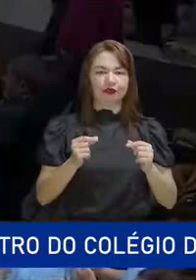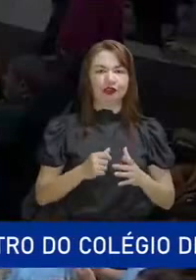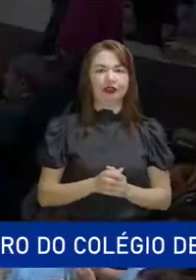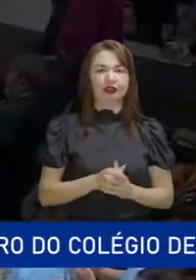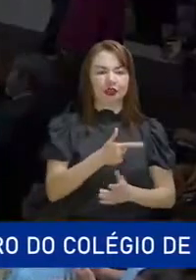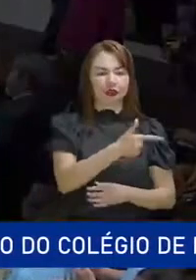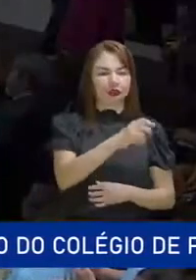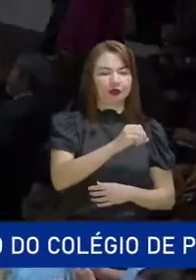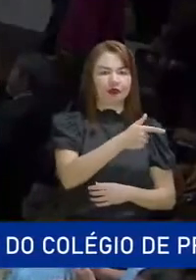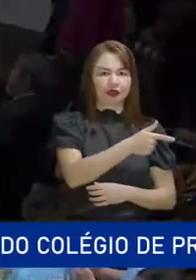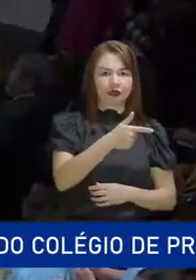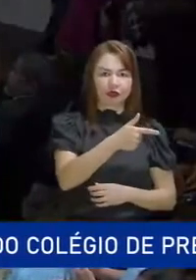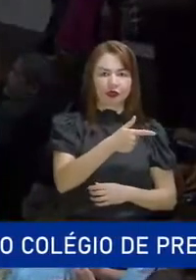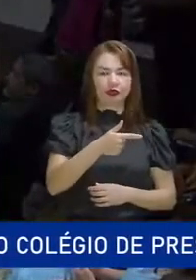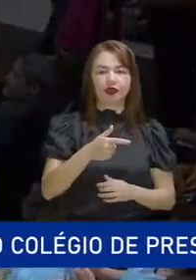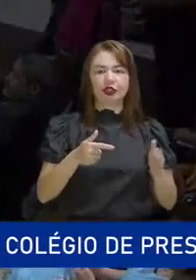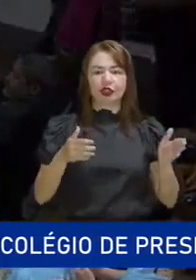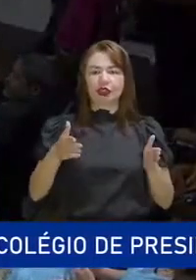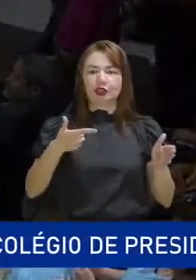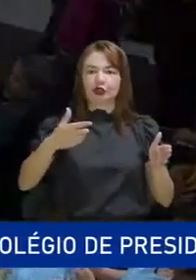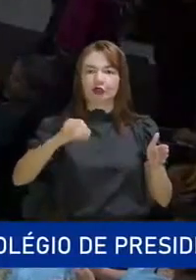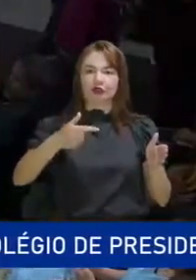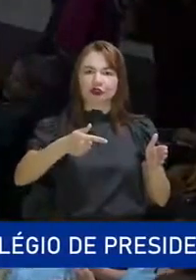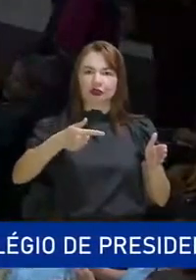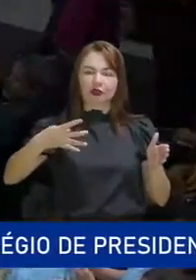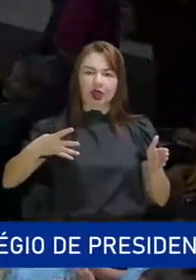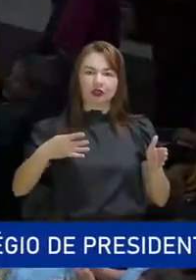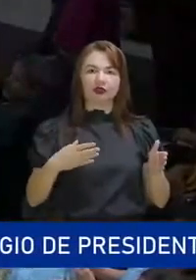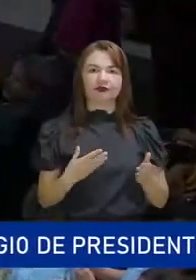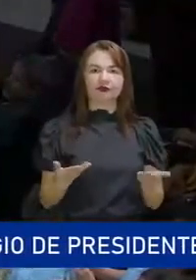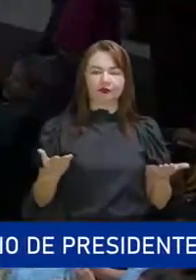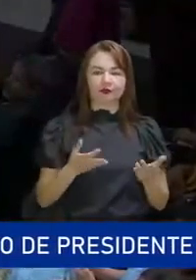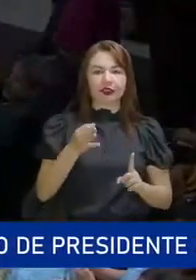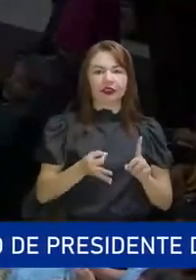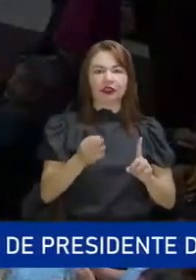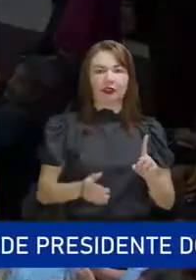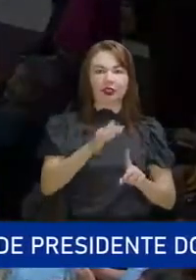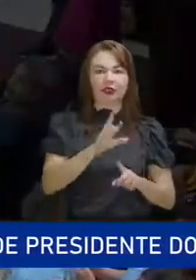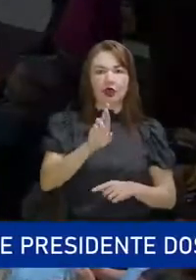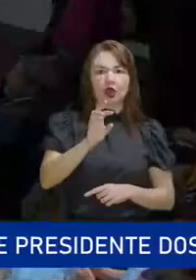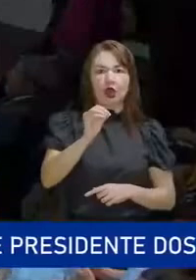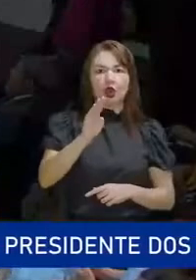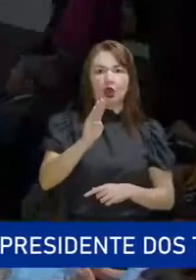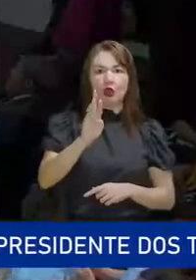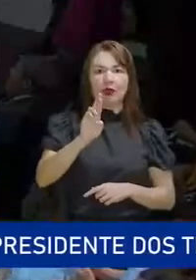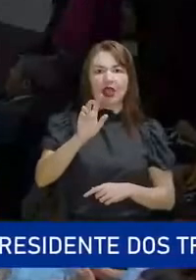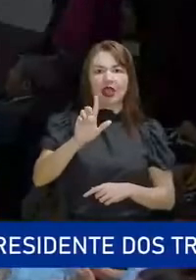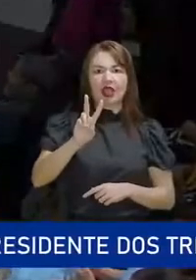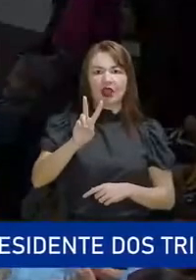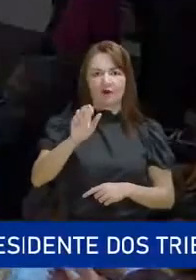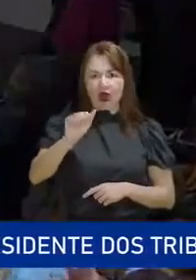2022-2024, convidamos para vir à frente o desembargador Roberval Belinati.